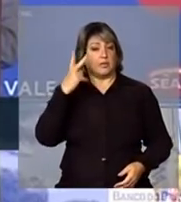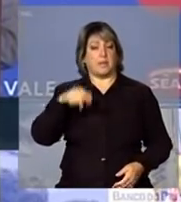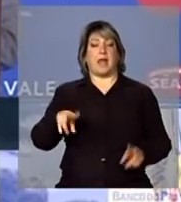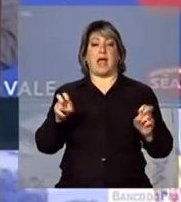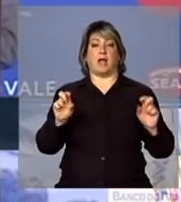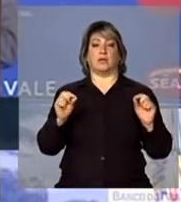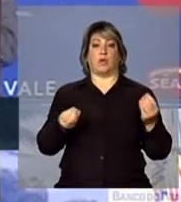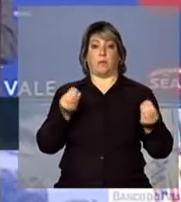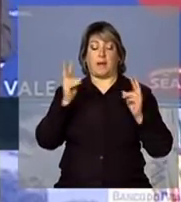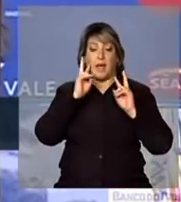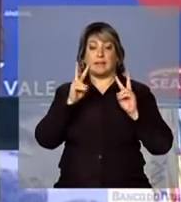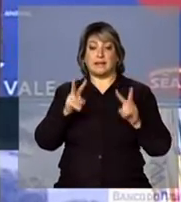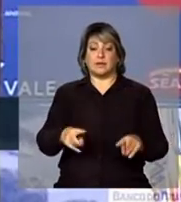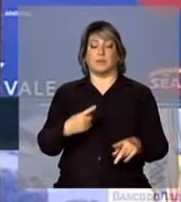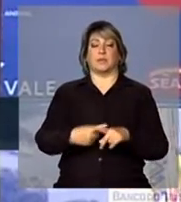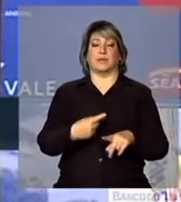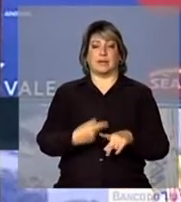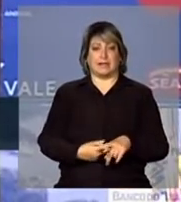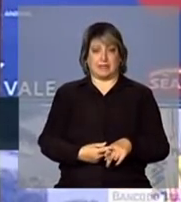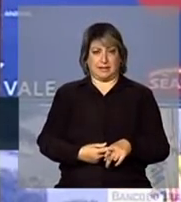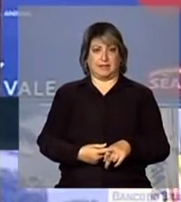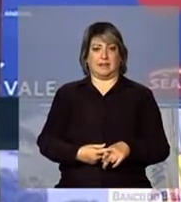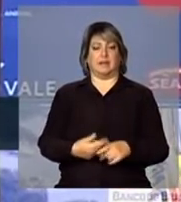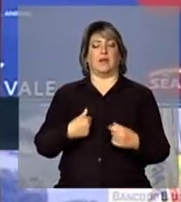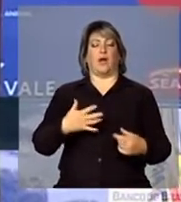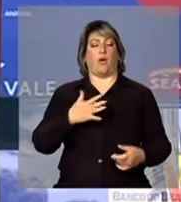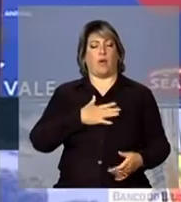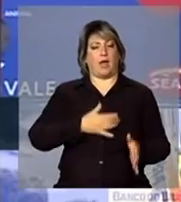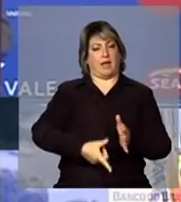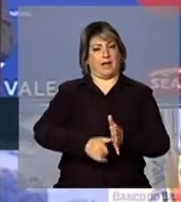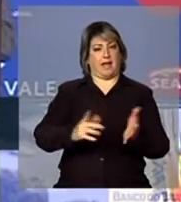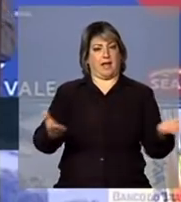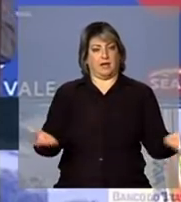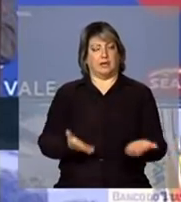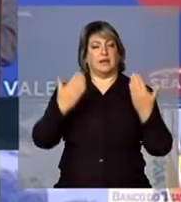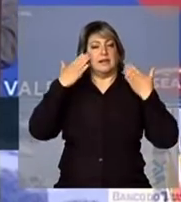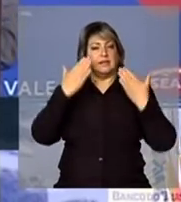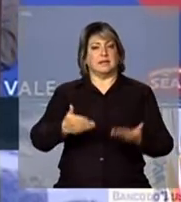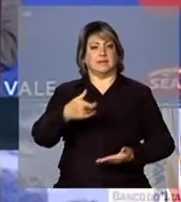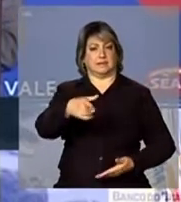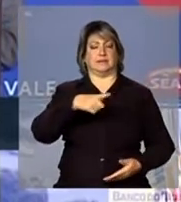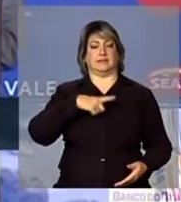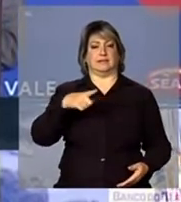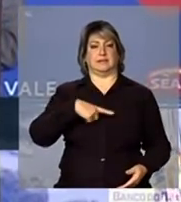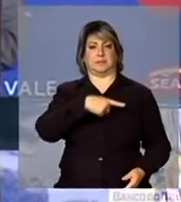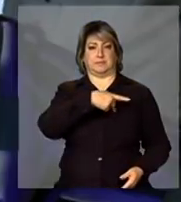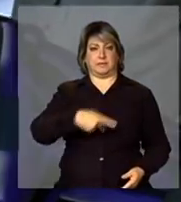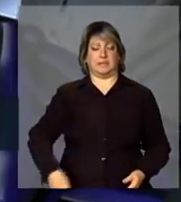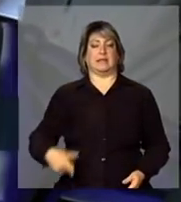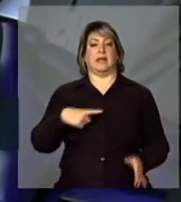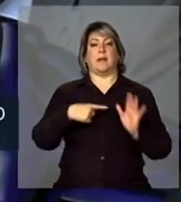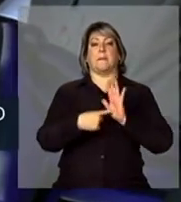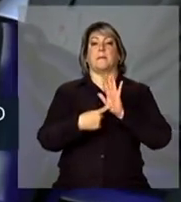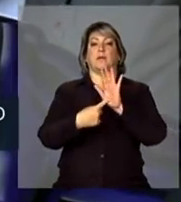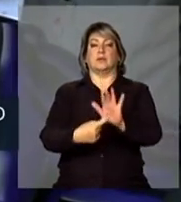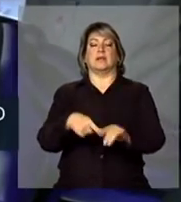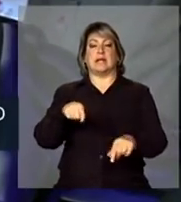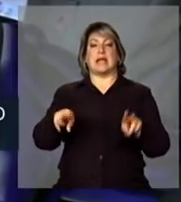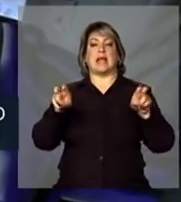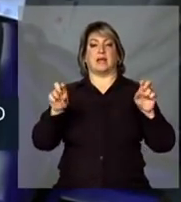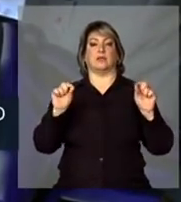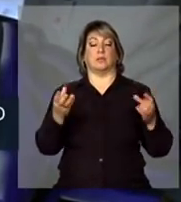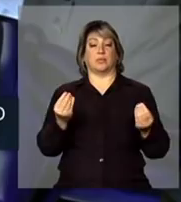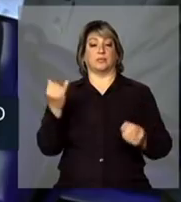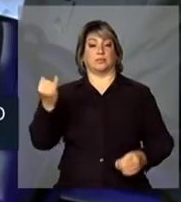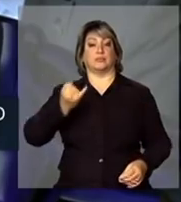assunto, com muita atenção. Então, gostaria de antemão de agradecer muito ao interesse que Vossa Excelência tem manifestado por esse assunto que é